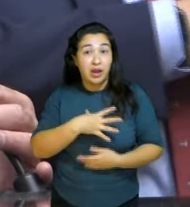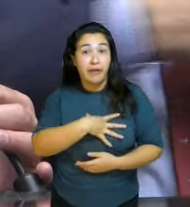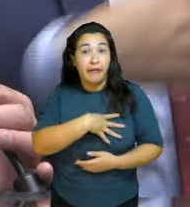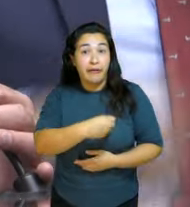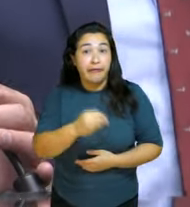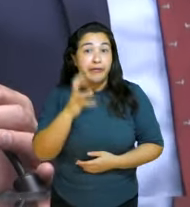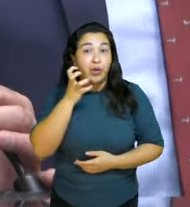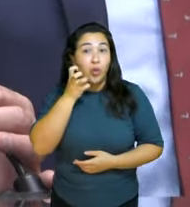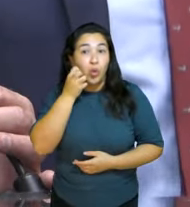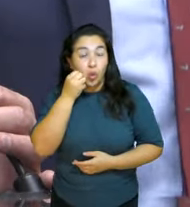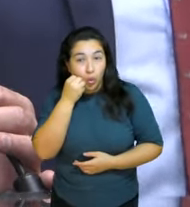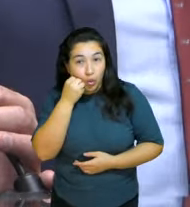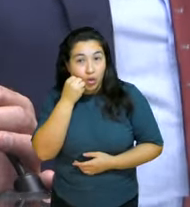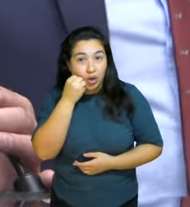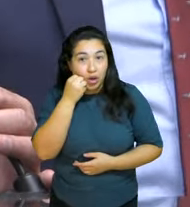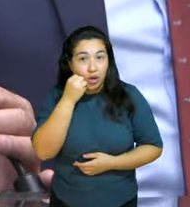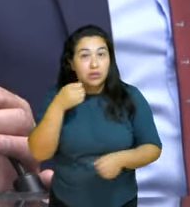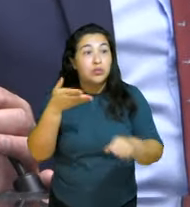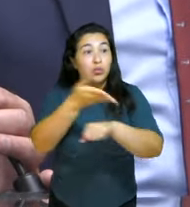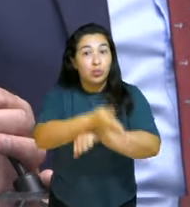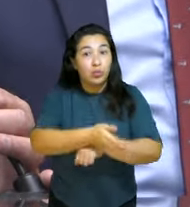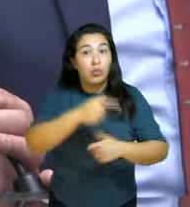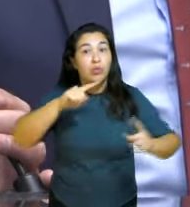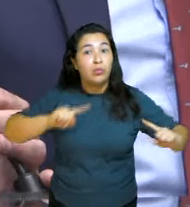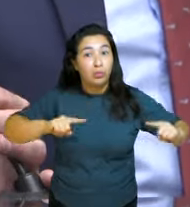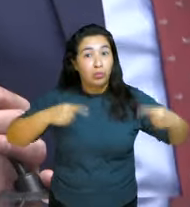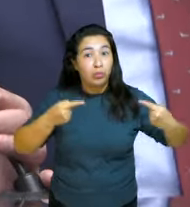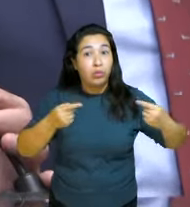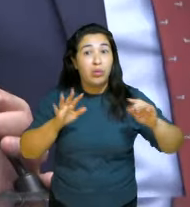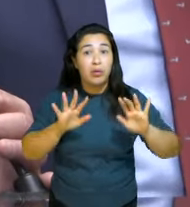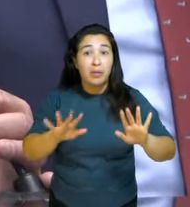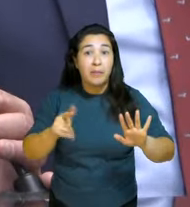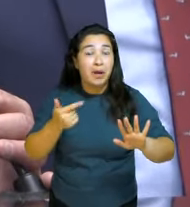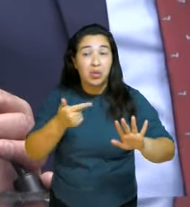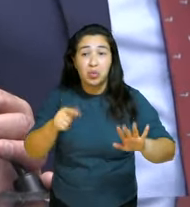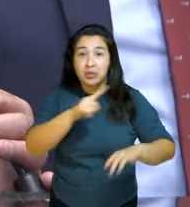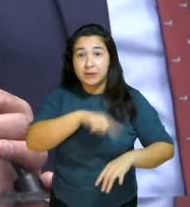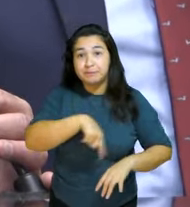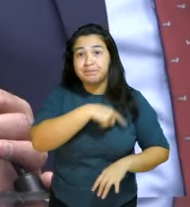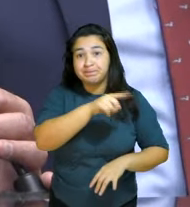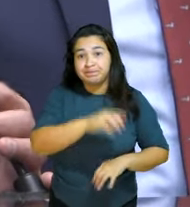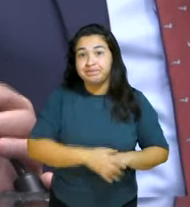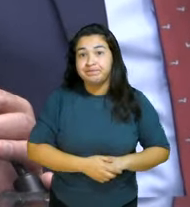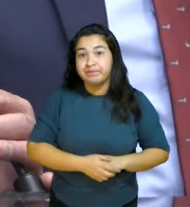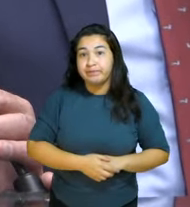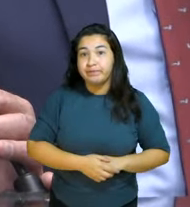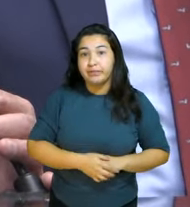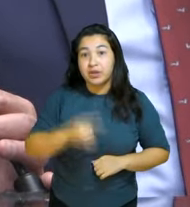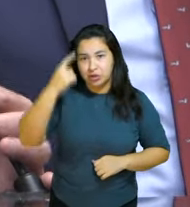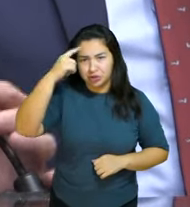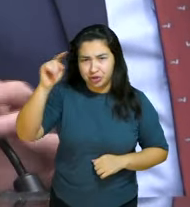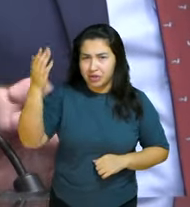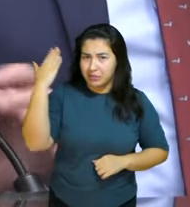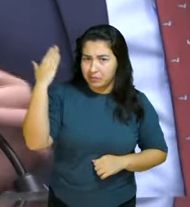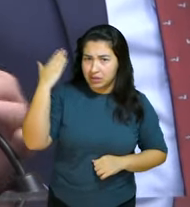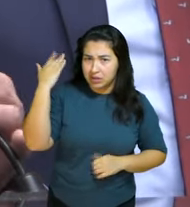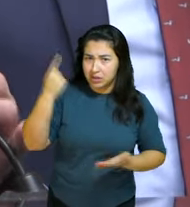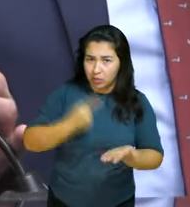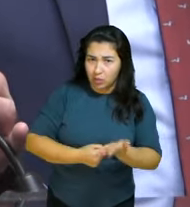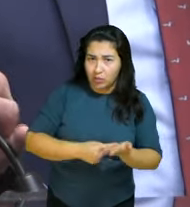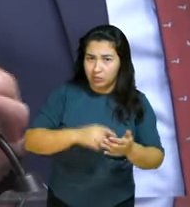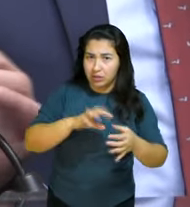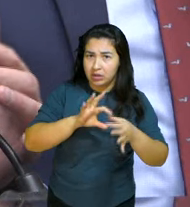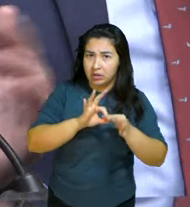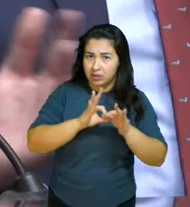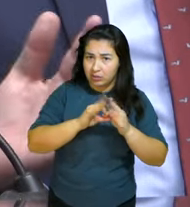o sofrimento. Eu recebi muitas ligações no dia, quando estava com o problema, porque não me conhece lá do município de